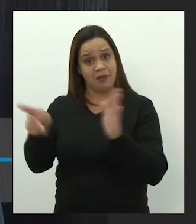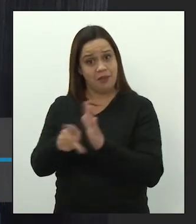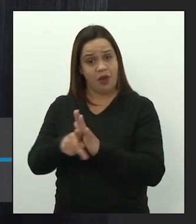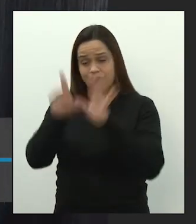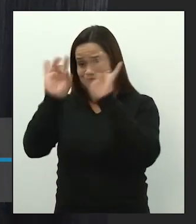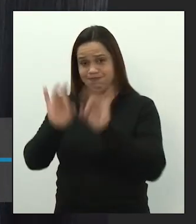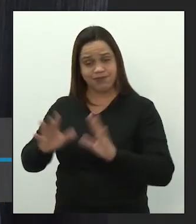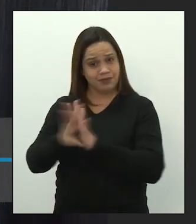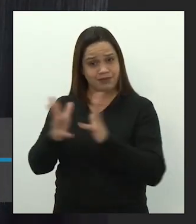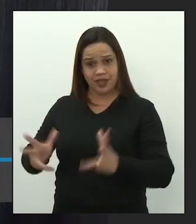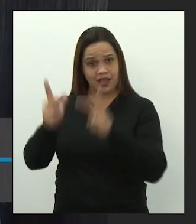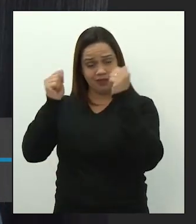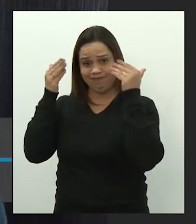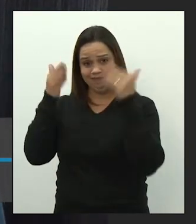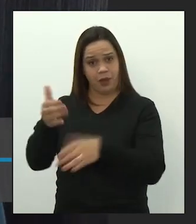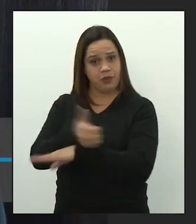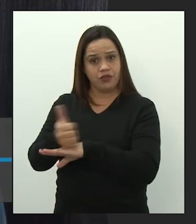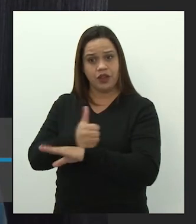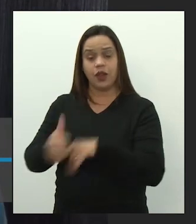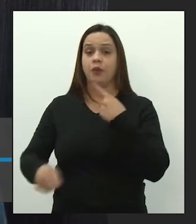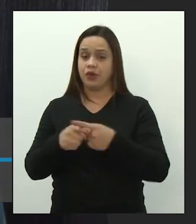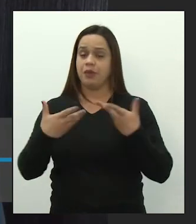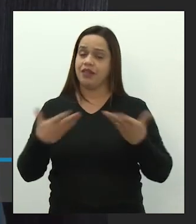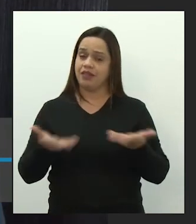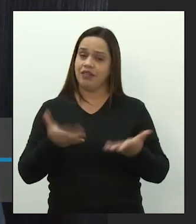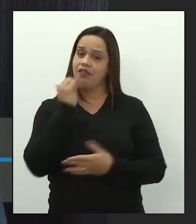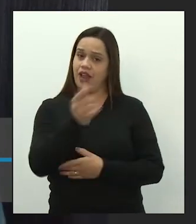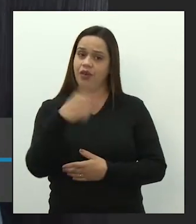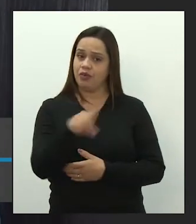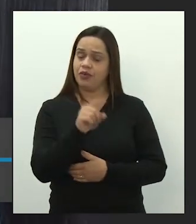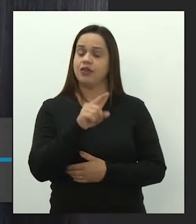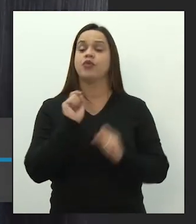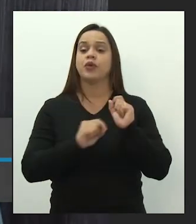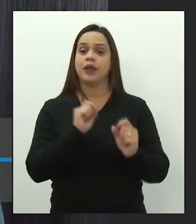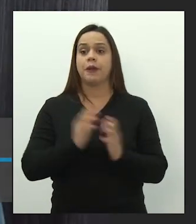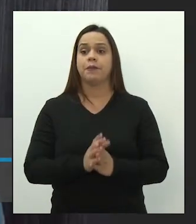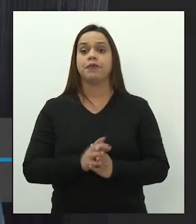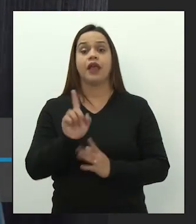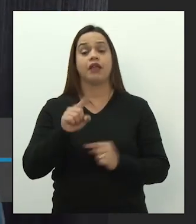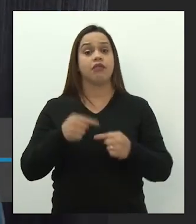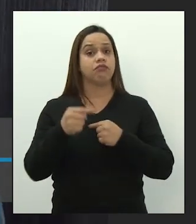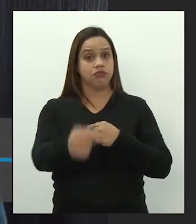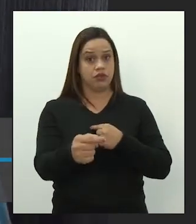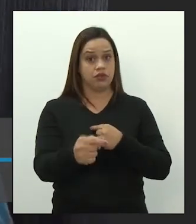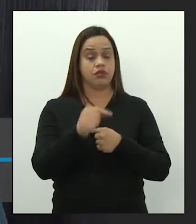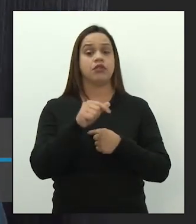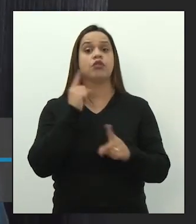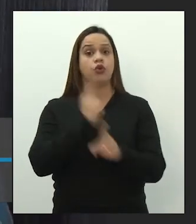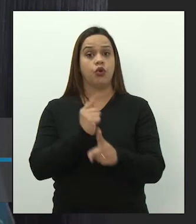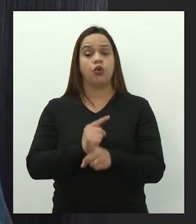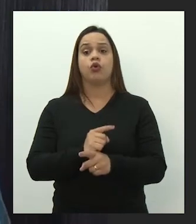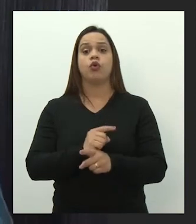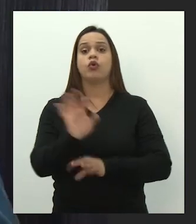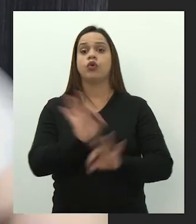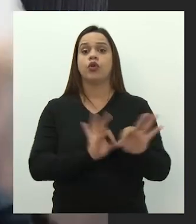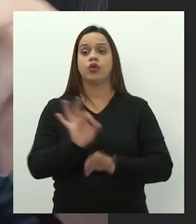incríveis, a gente não tem palavras para falar. Eu também tenho um recadinho para dar para vocês, que é para a próxima semana, para a próxima TPC, separar